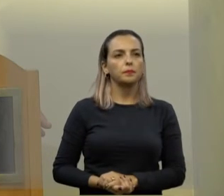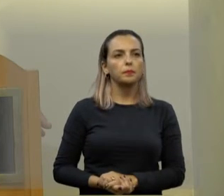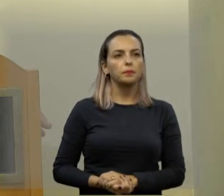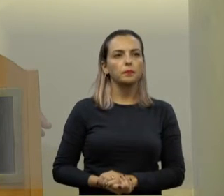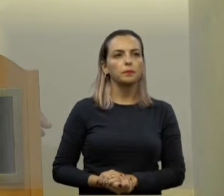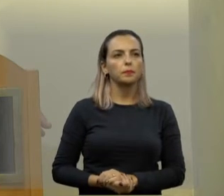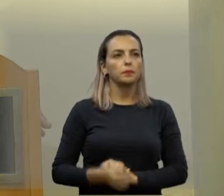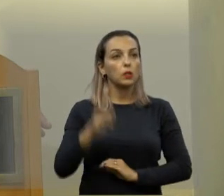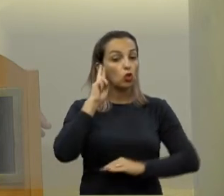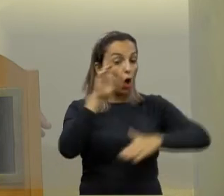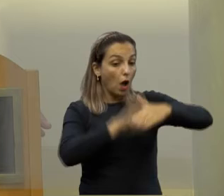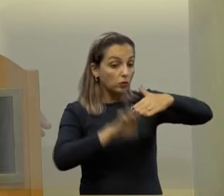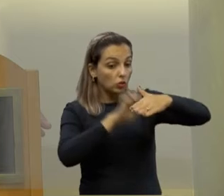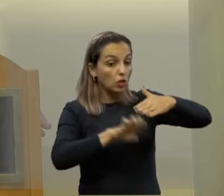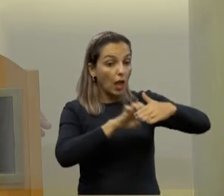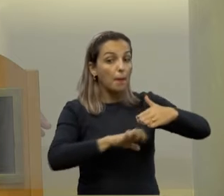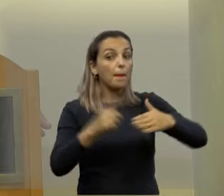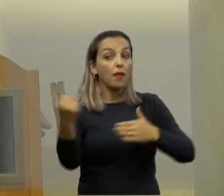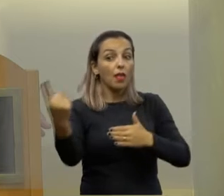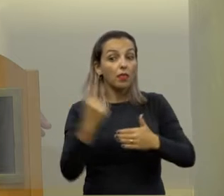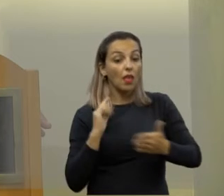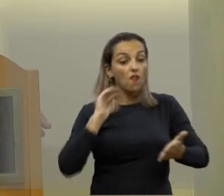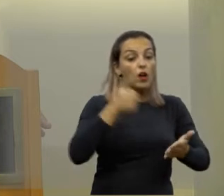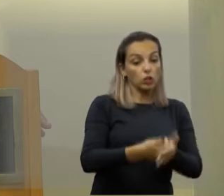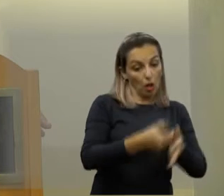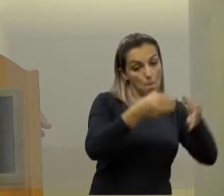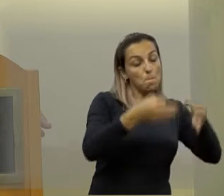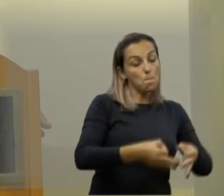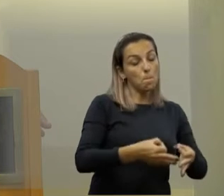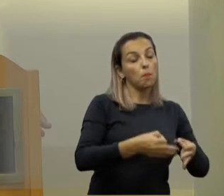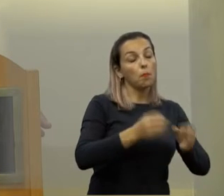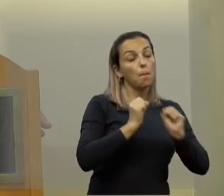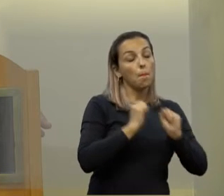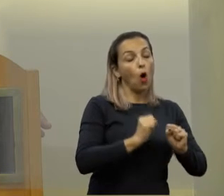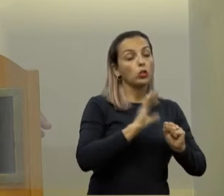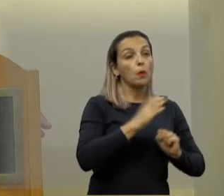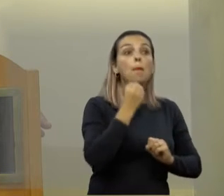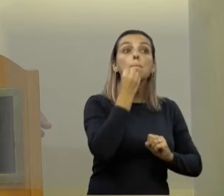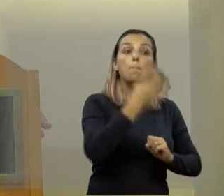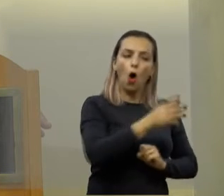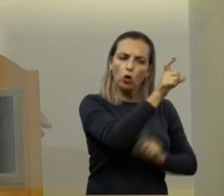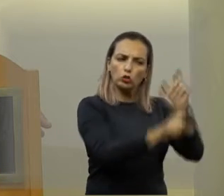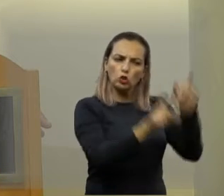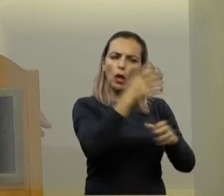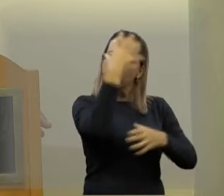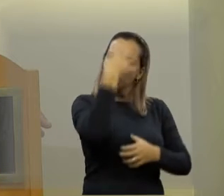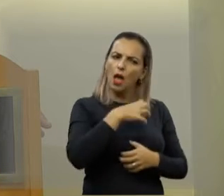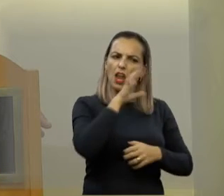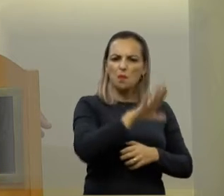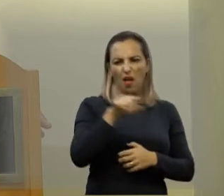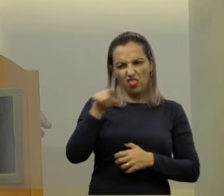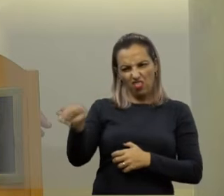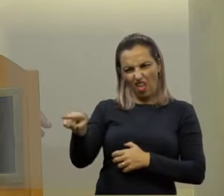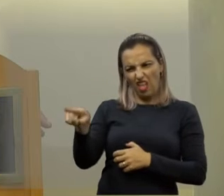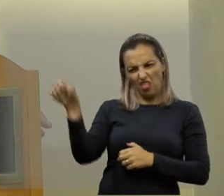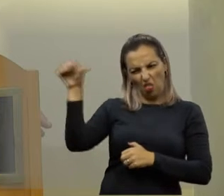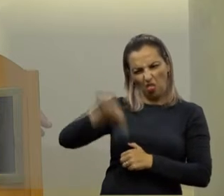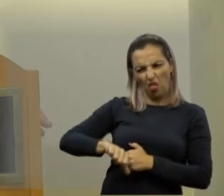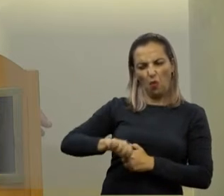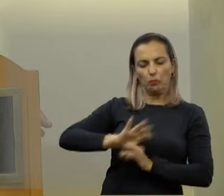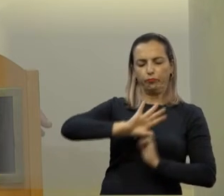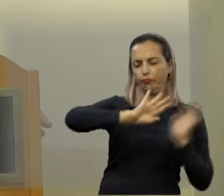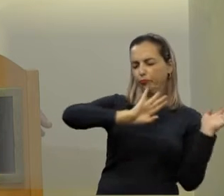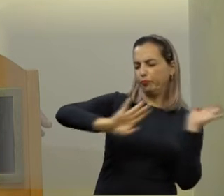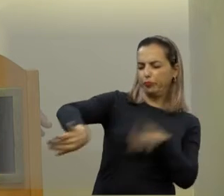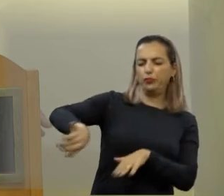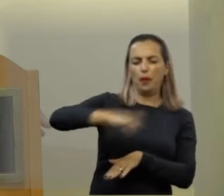vencedores são muito bem vindos em nossa cidade mas os bons os sérios Os Picaretas a gente deixa para quem